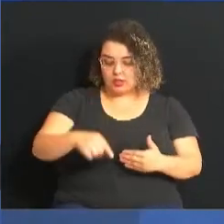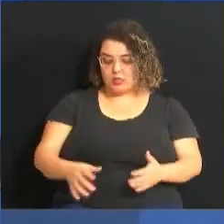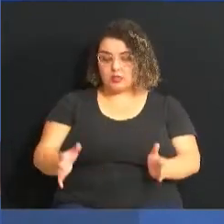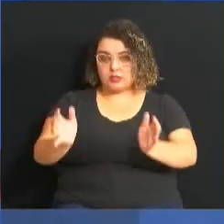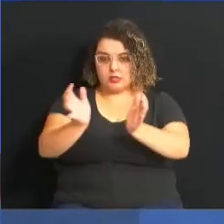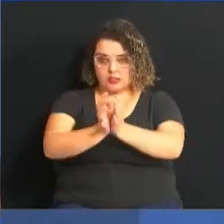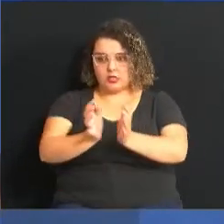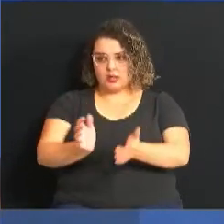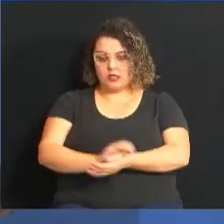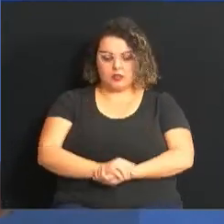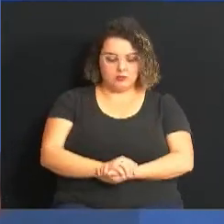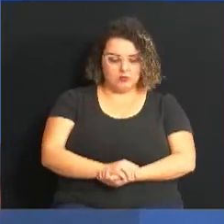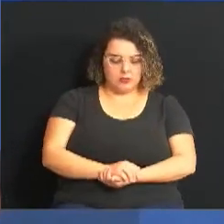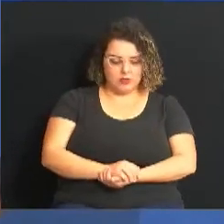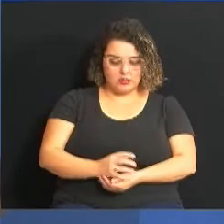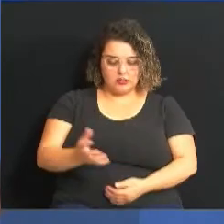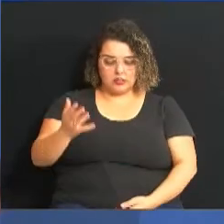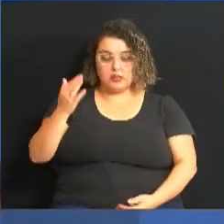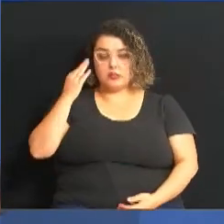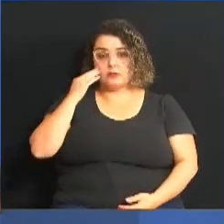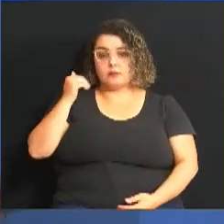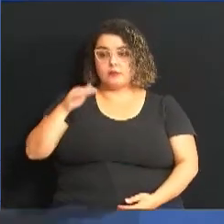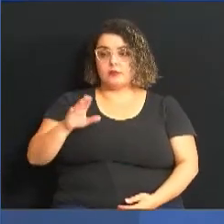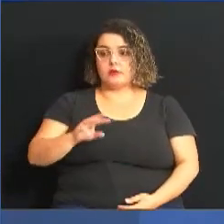de Campinas. Quer saber mais?